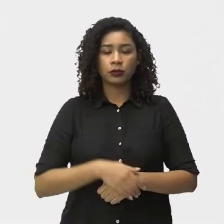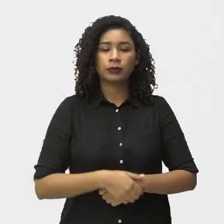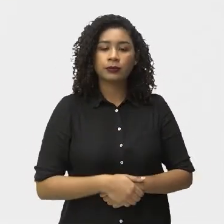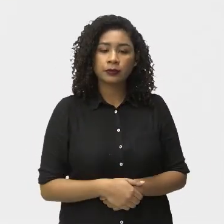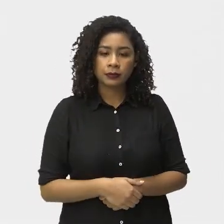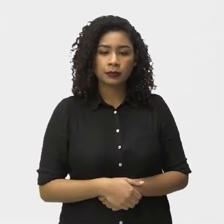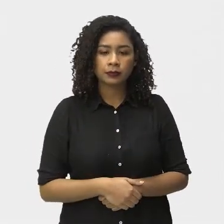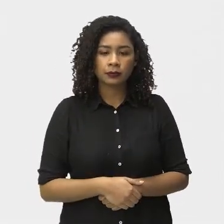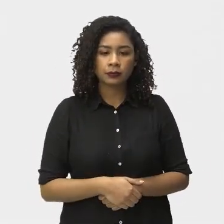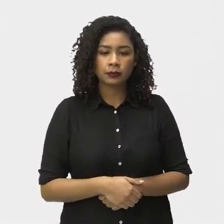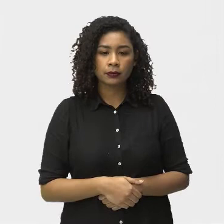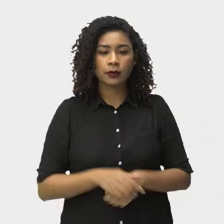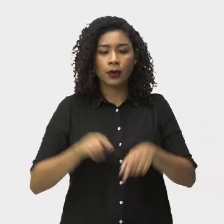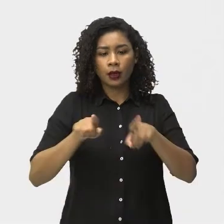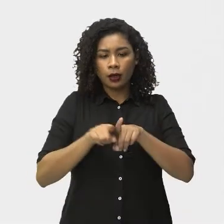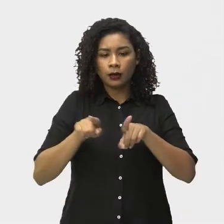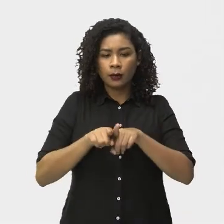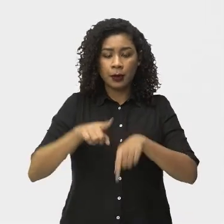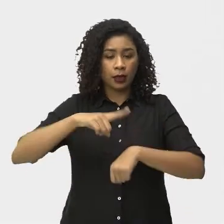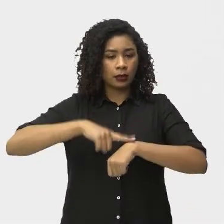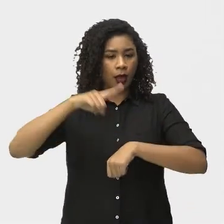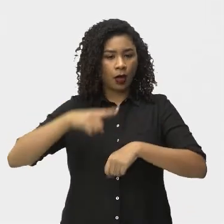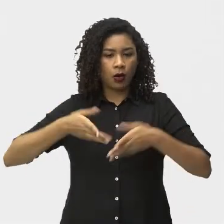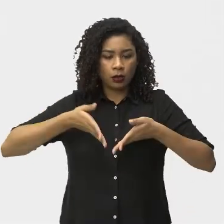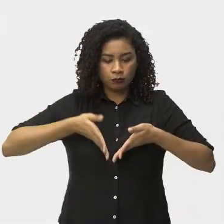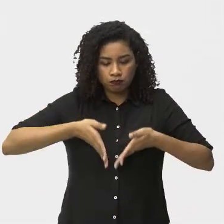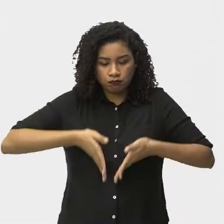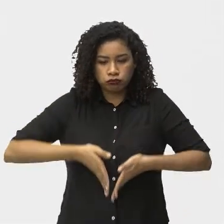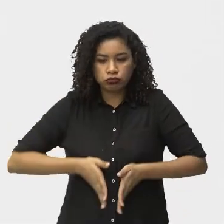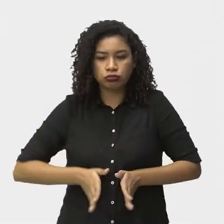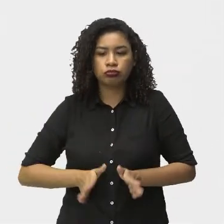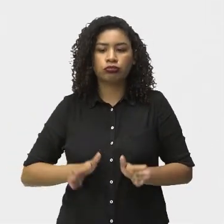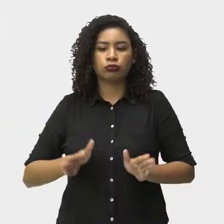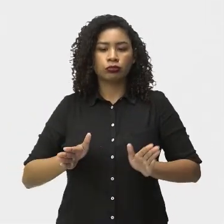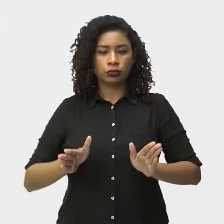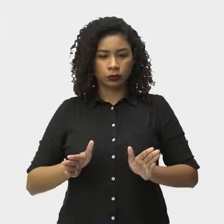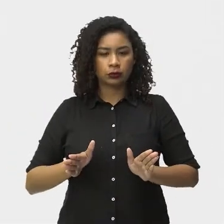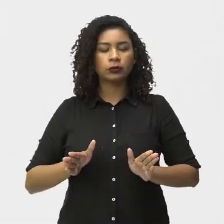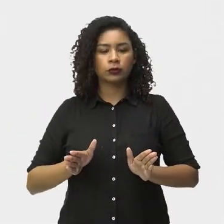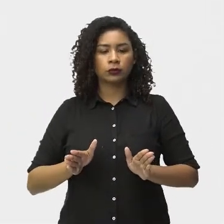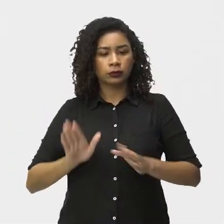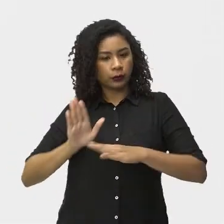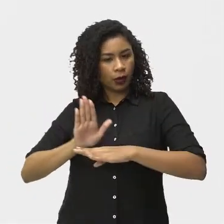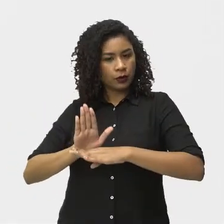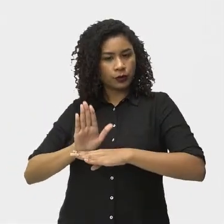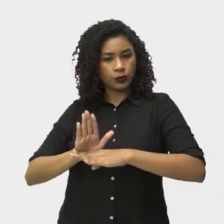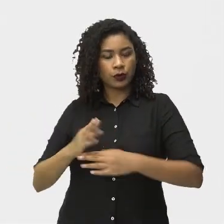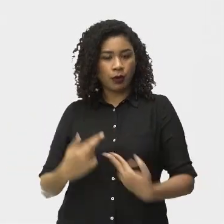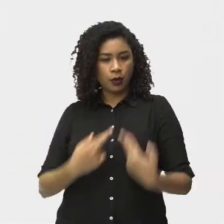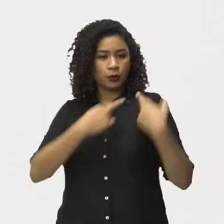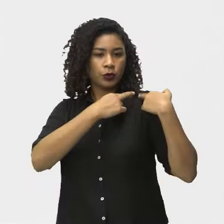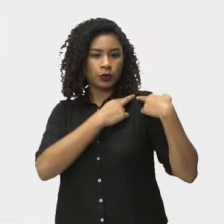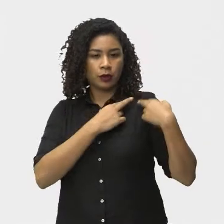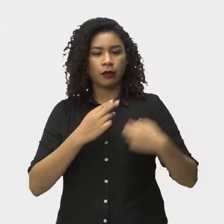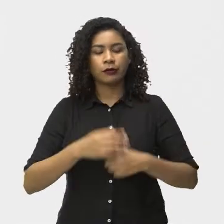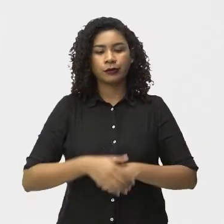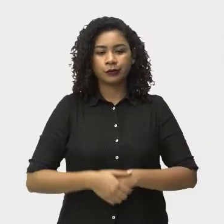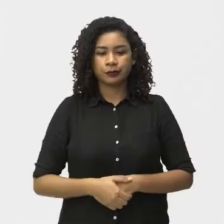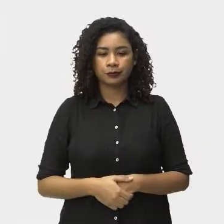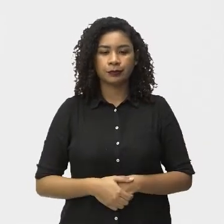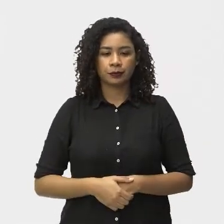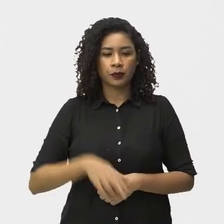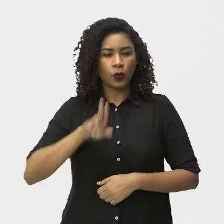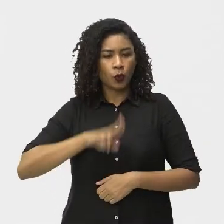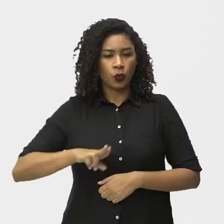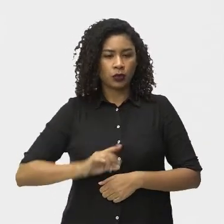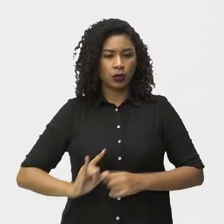menstrual, certo? E também a concepção. No momento do parto normal, né, o que vai acontecer ali? Por ação de